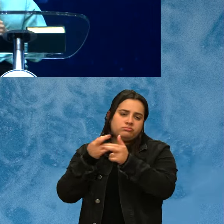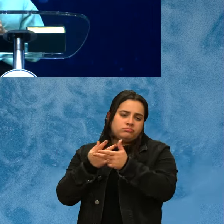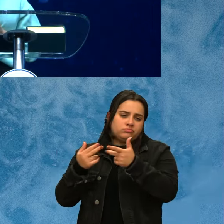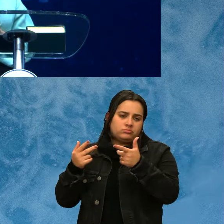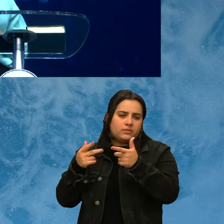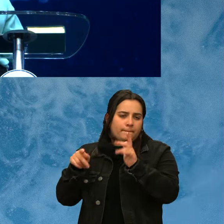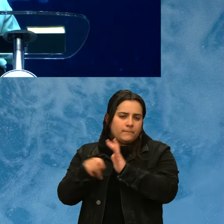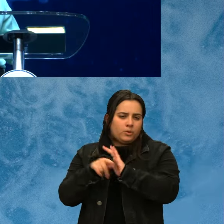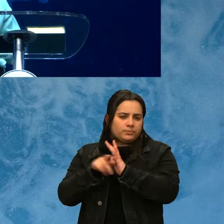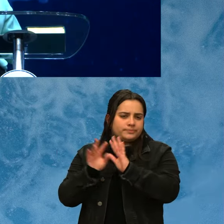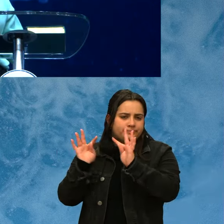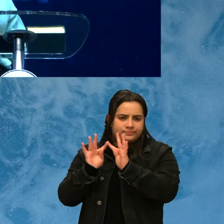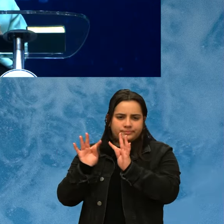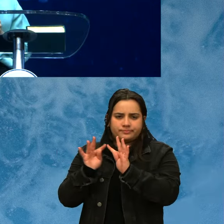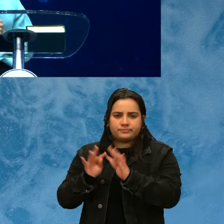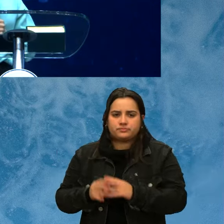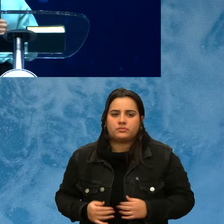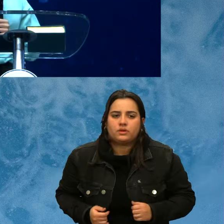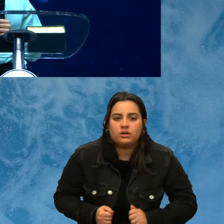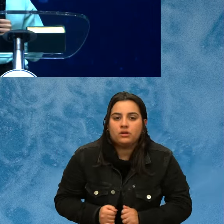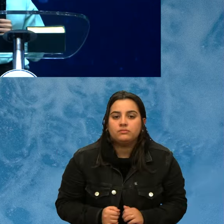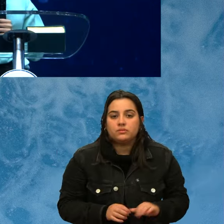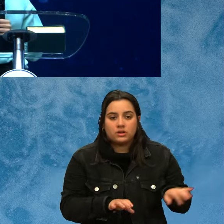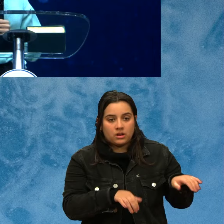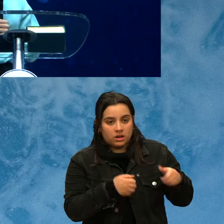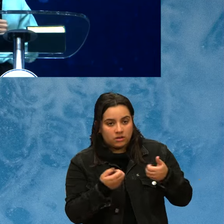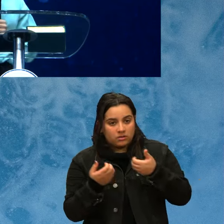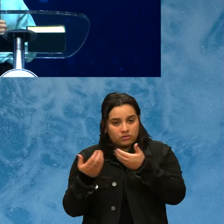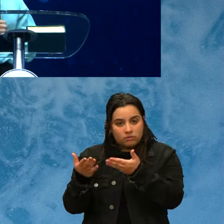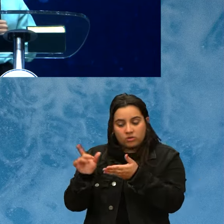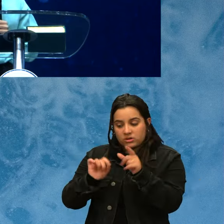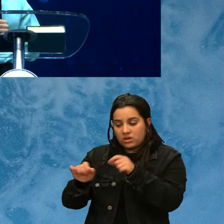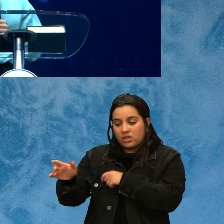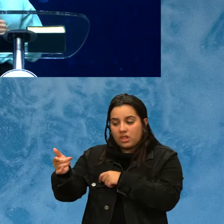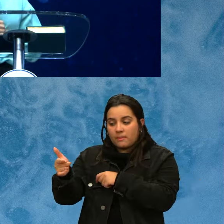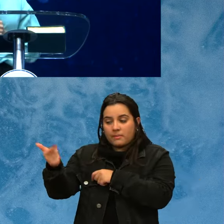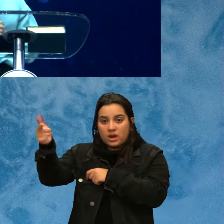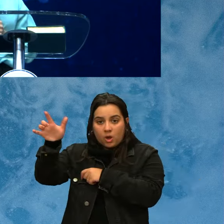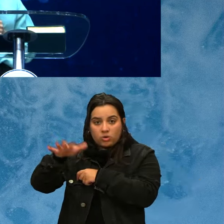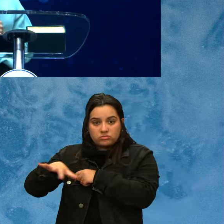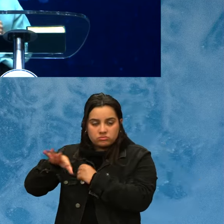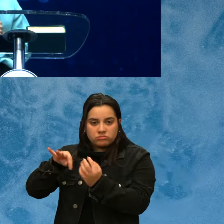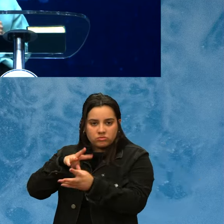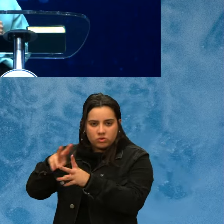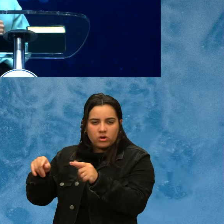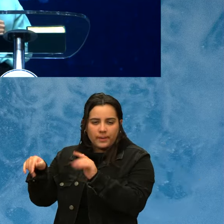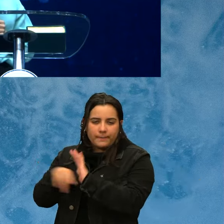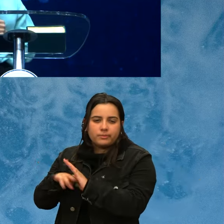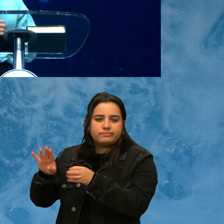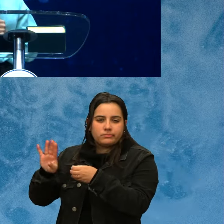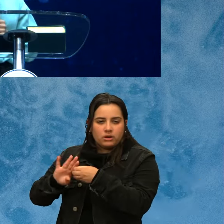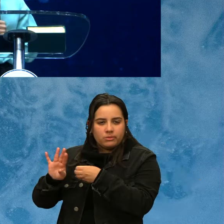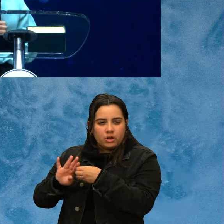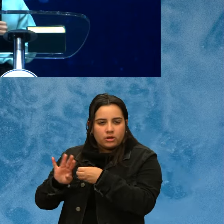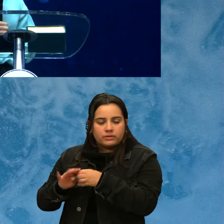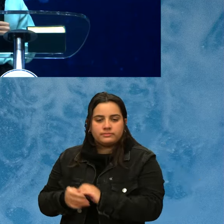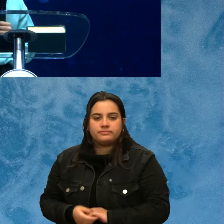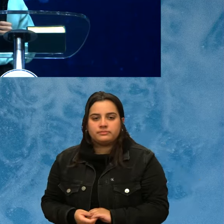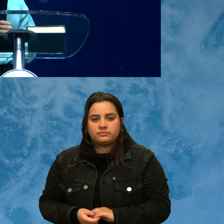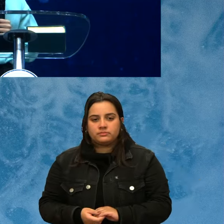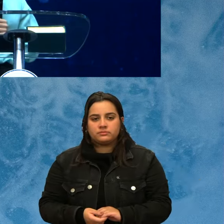Deus. Ele levou os utensílios para o templo do seu Deus, na terra de Sinear, e os colocou na casa do tesouro do seu